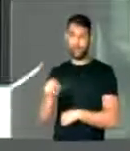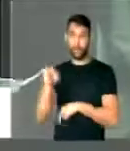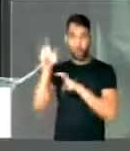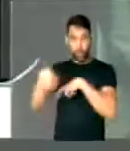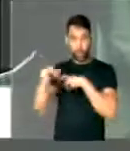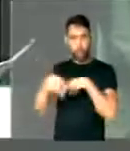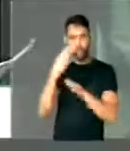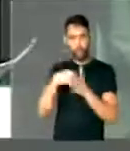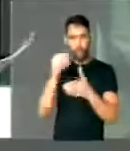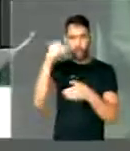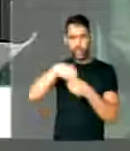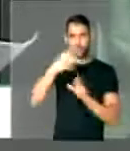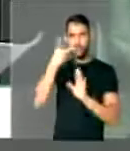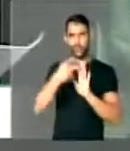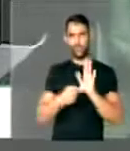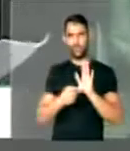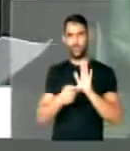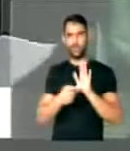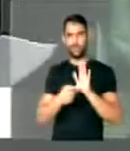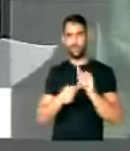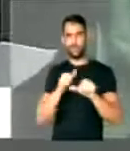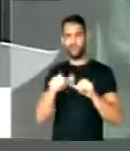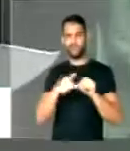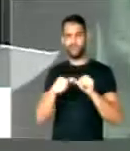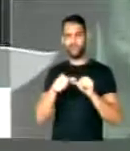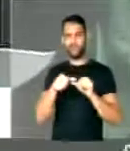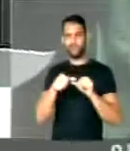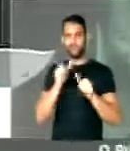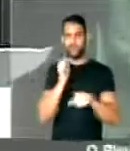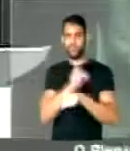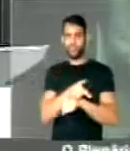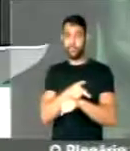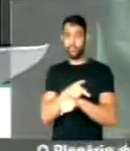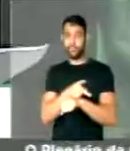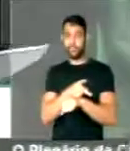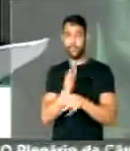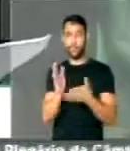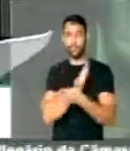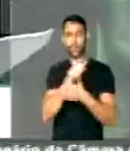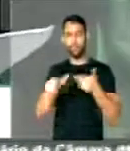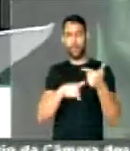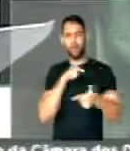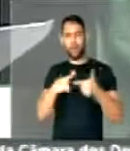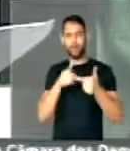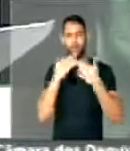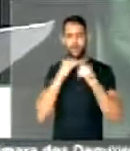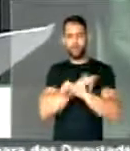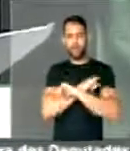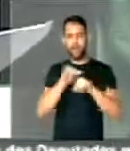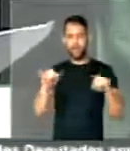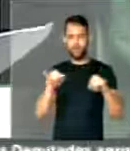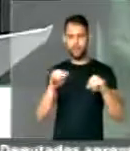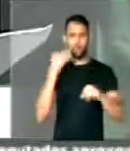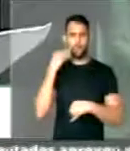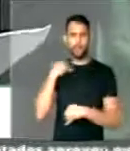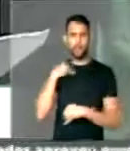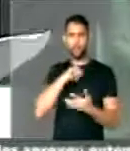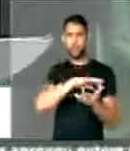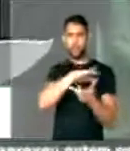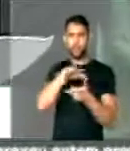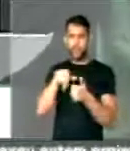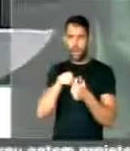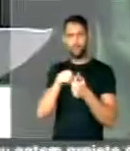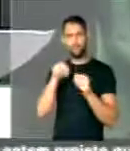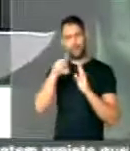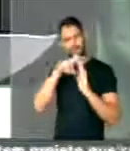287. Trabalho recém-publicado pelo Banco Mundial, da métrica mais